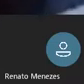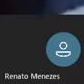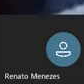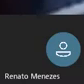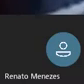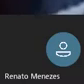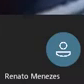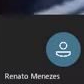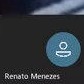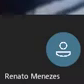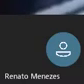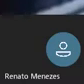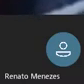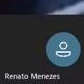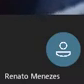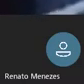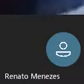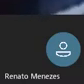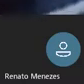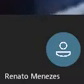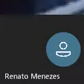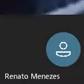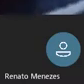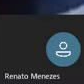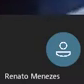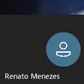Eu fico vendo só todos os amigurumi pelo Instagram.